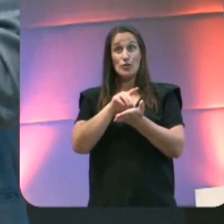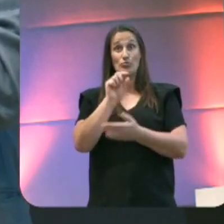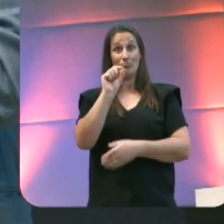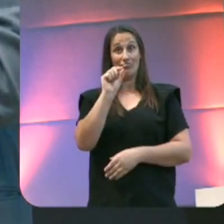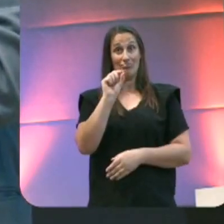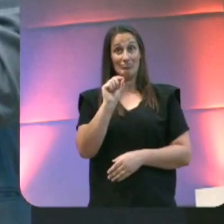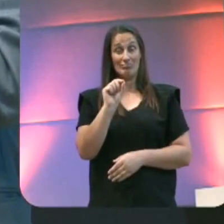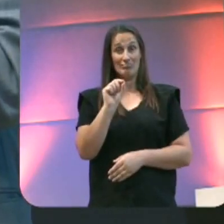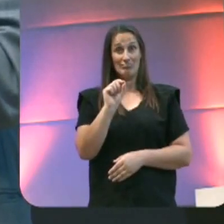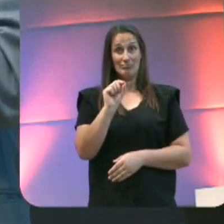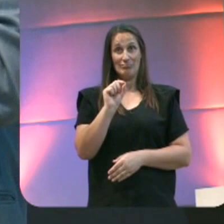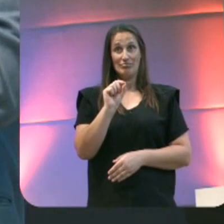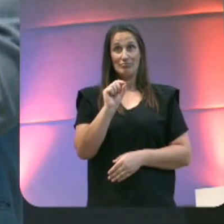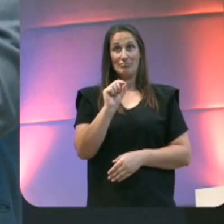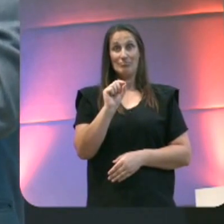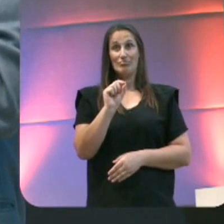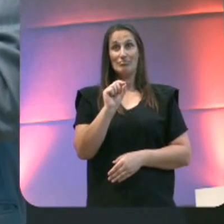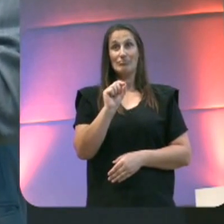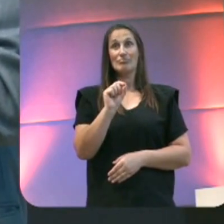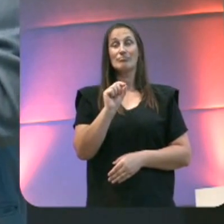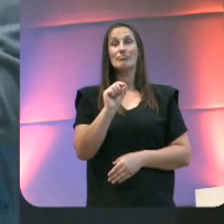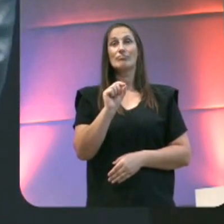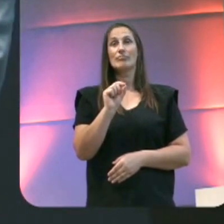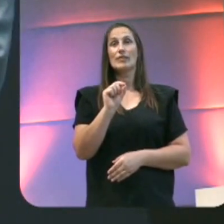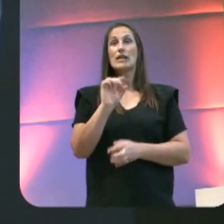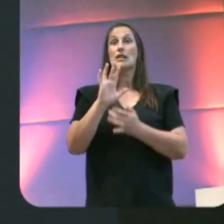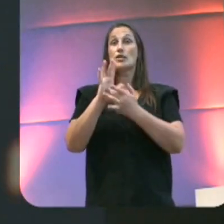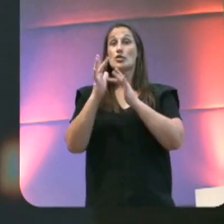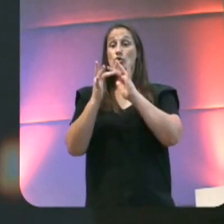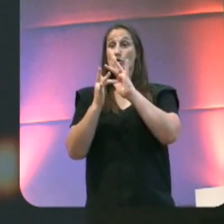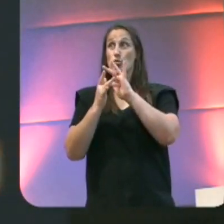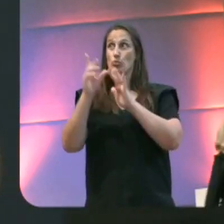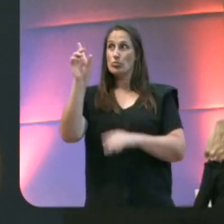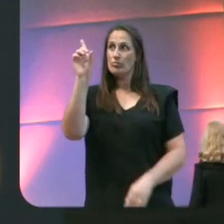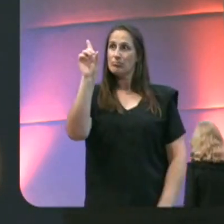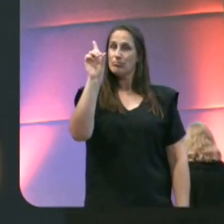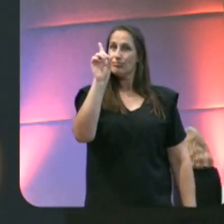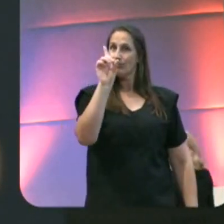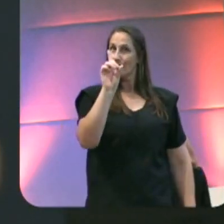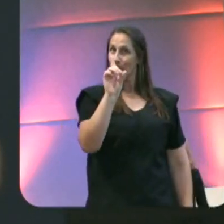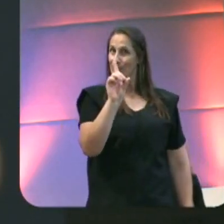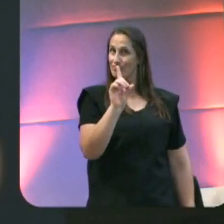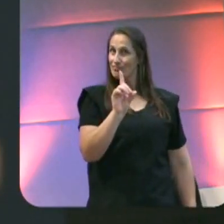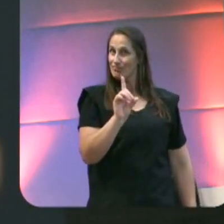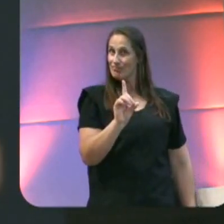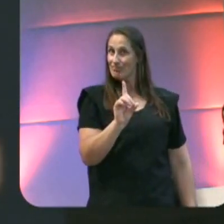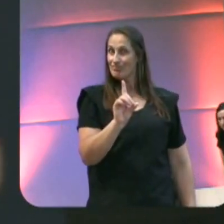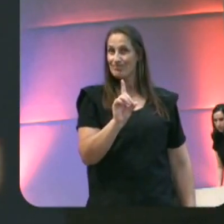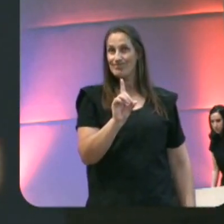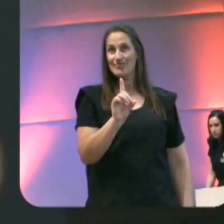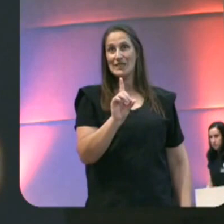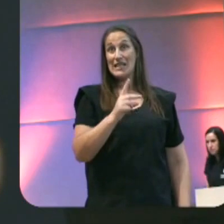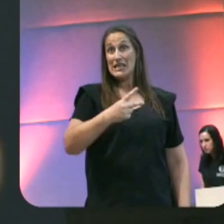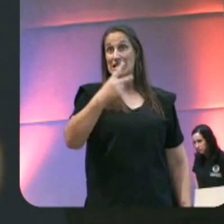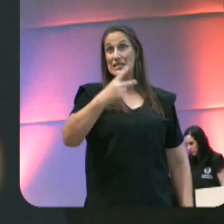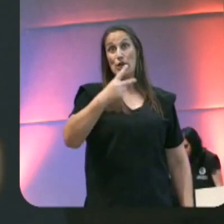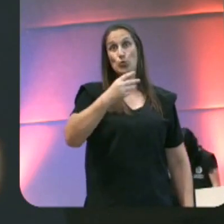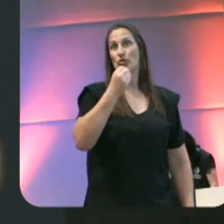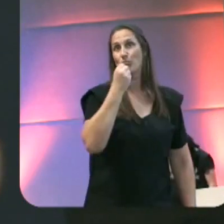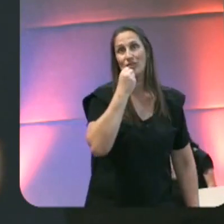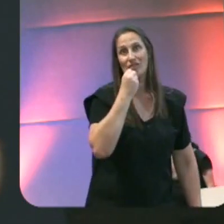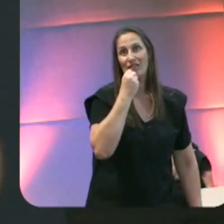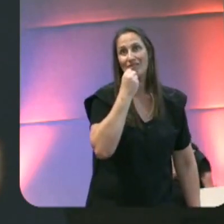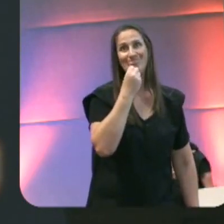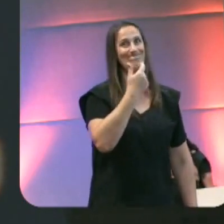central é que, uma vez que ele chegue, não vai haver uma segunda chance, e